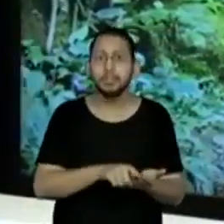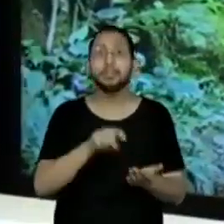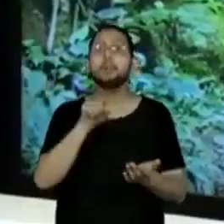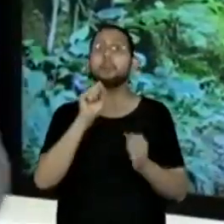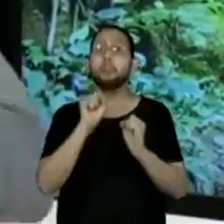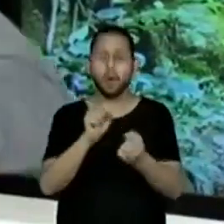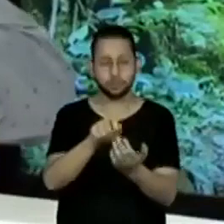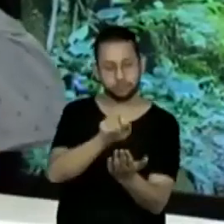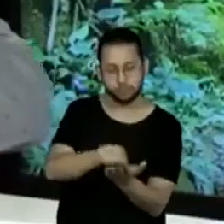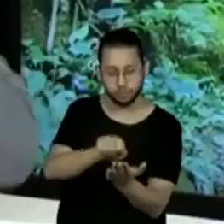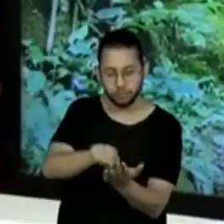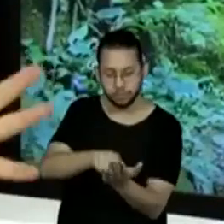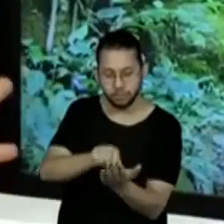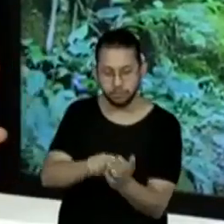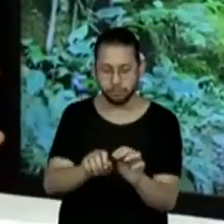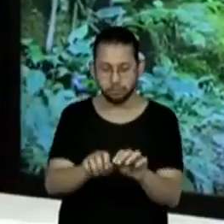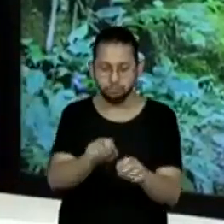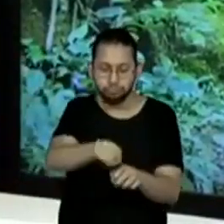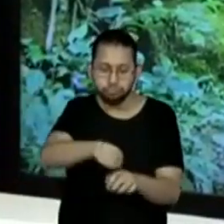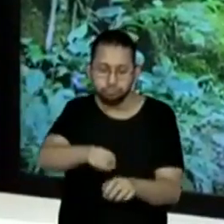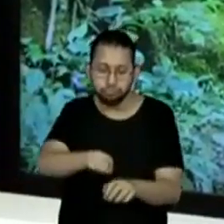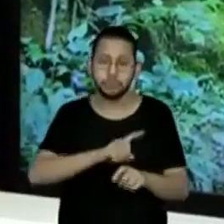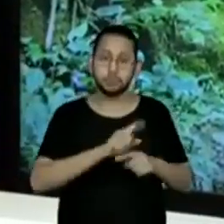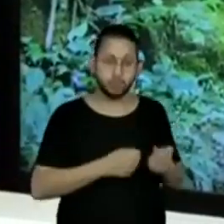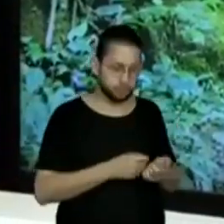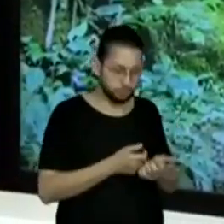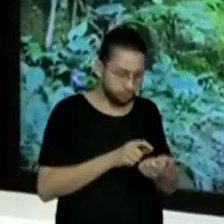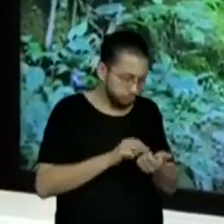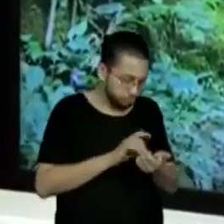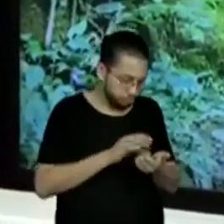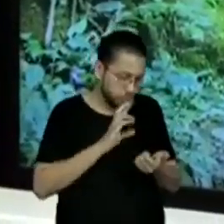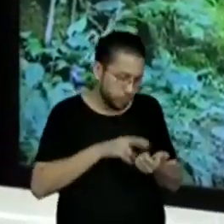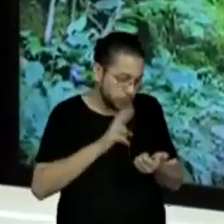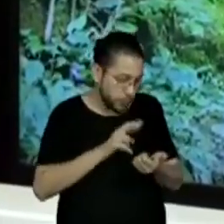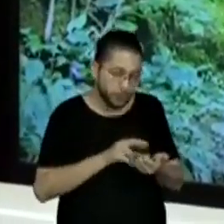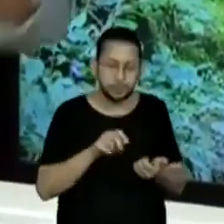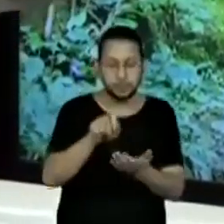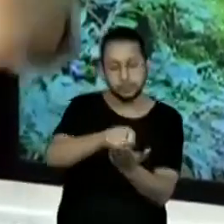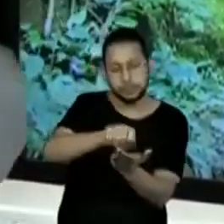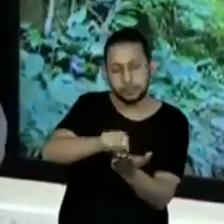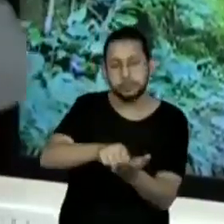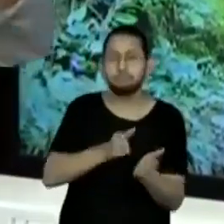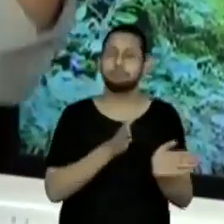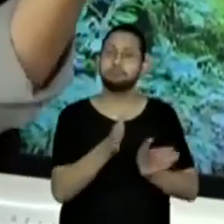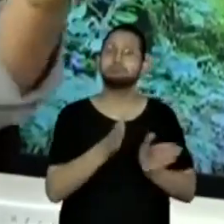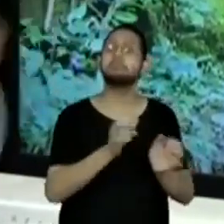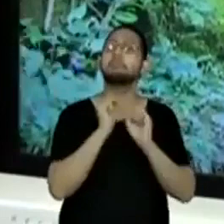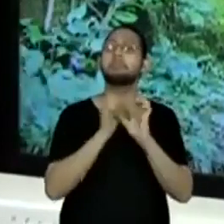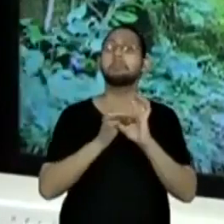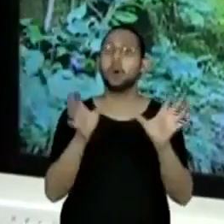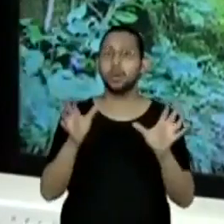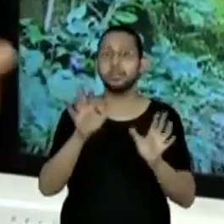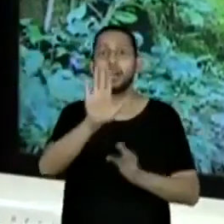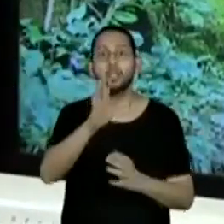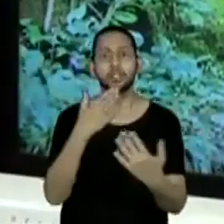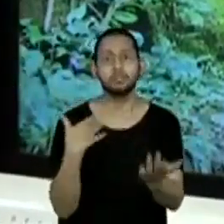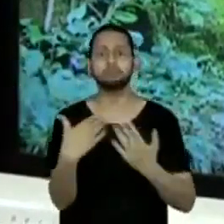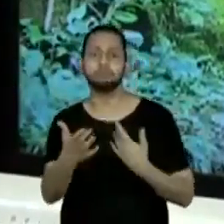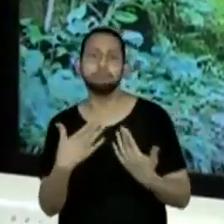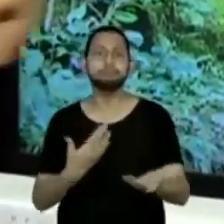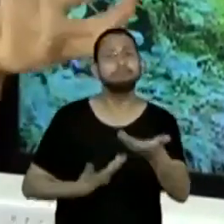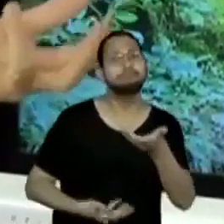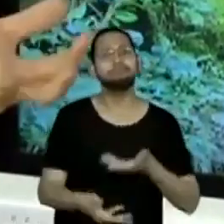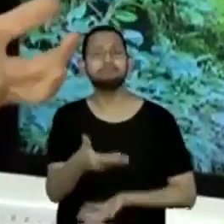interagindo, eu estou achando isso super legal. Inclusive o encontro, eu espero que o encontro seja ampliado e as relações